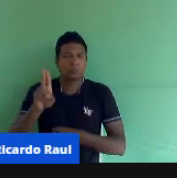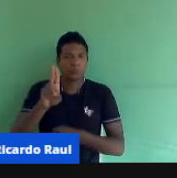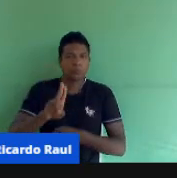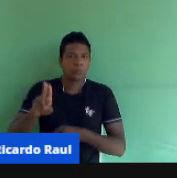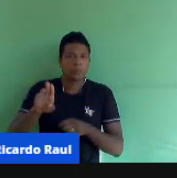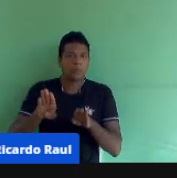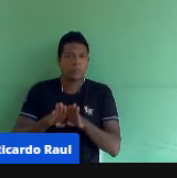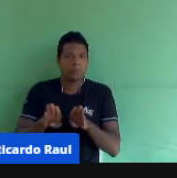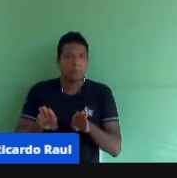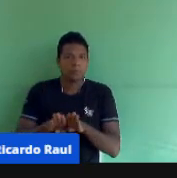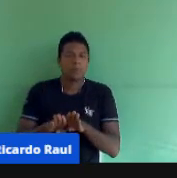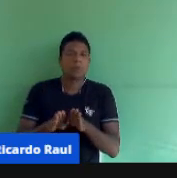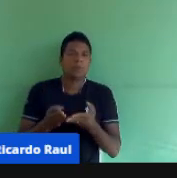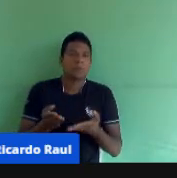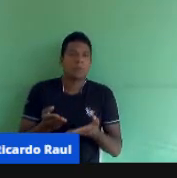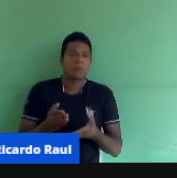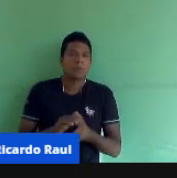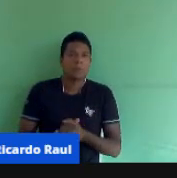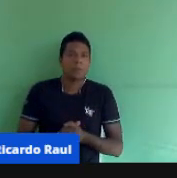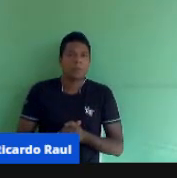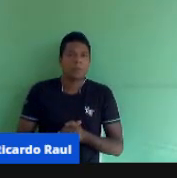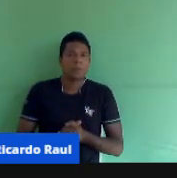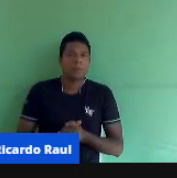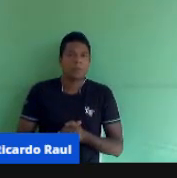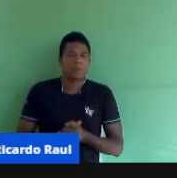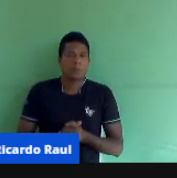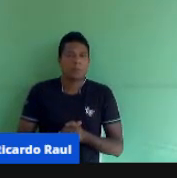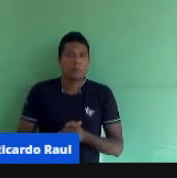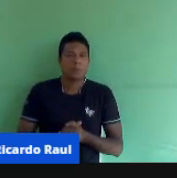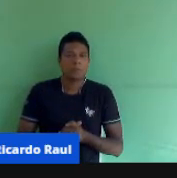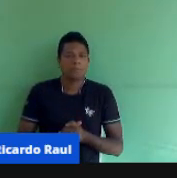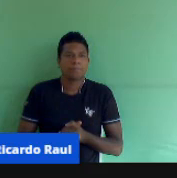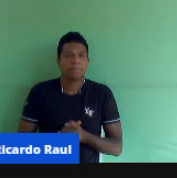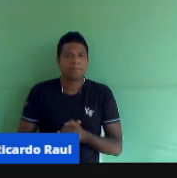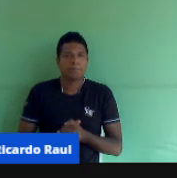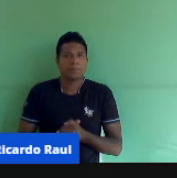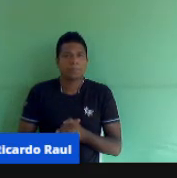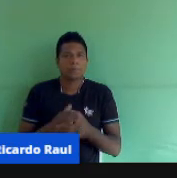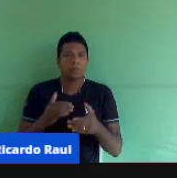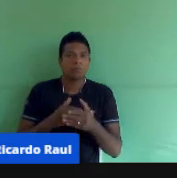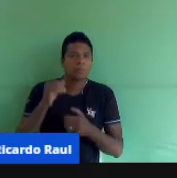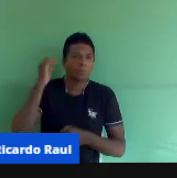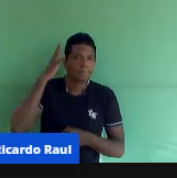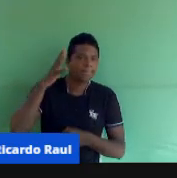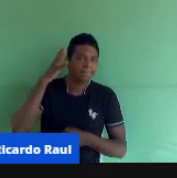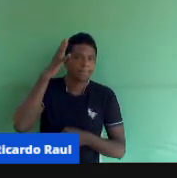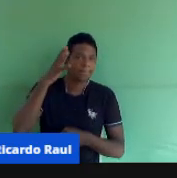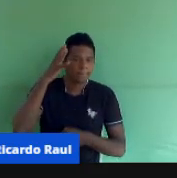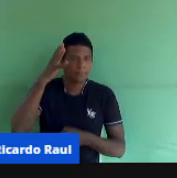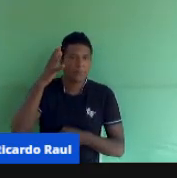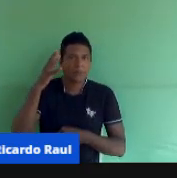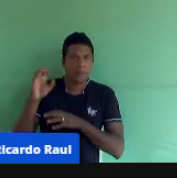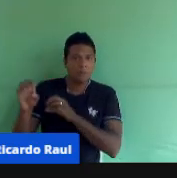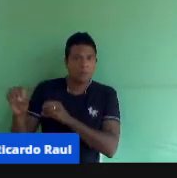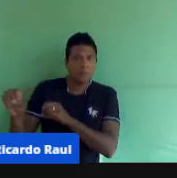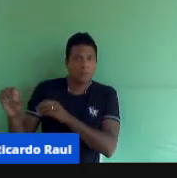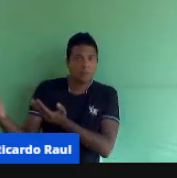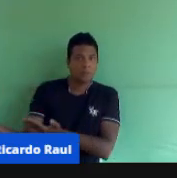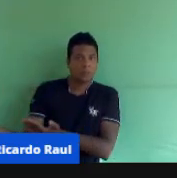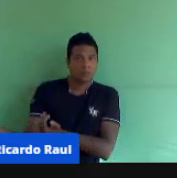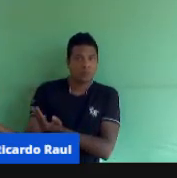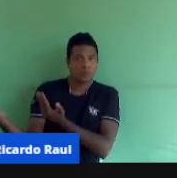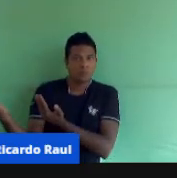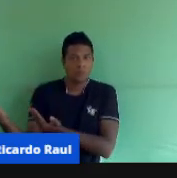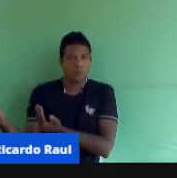como foi um princípio da, se não me falha a memória, a penúltima Conferência Nacional Infanto-Juvenil pelo Meio Ambiente.